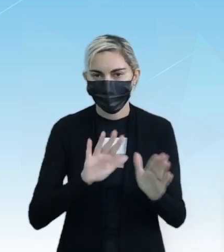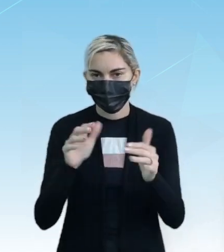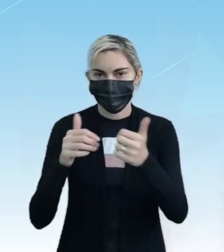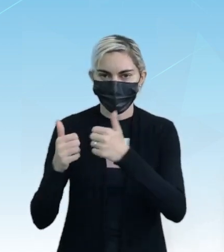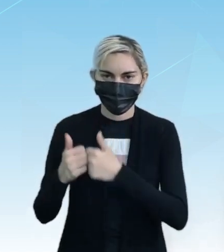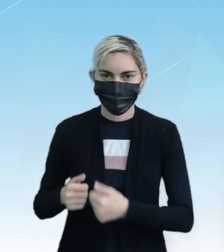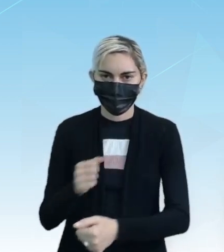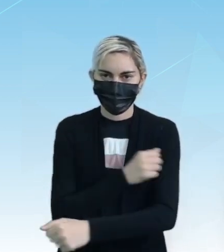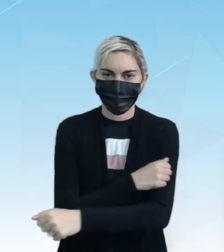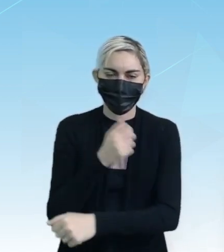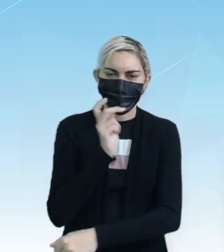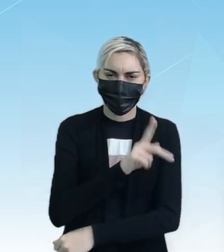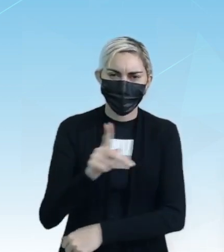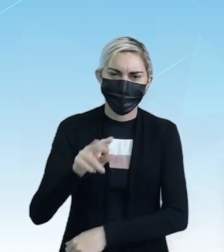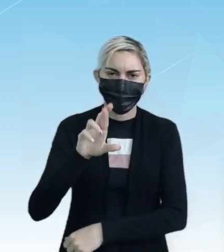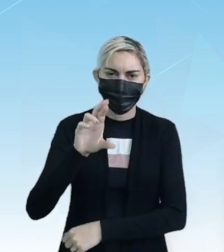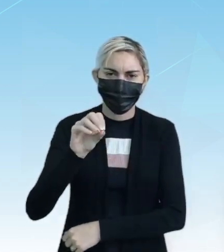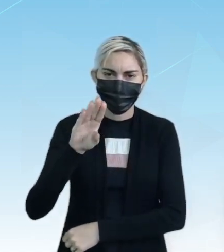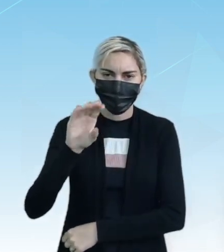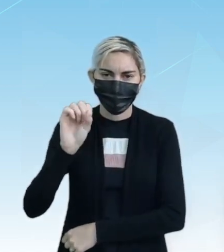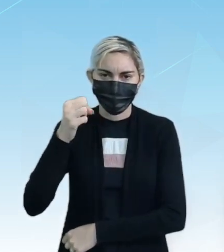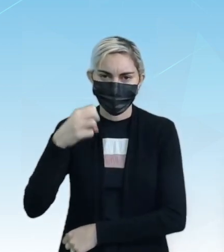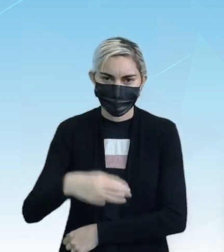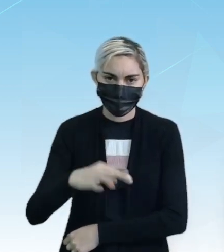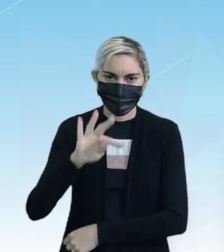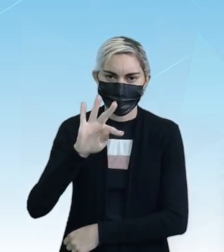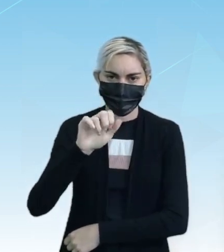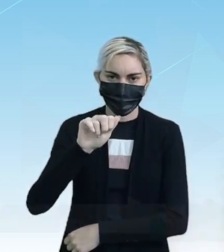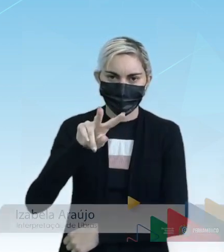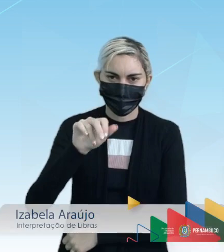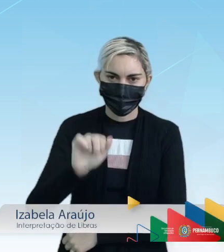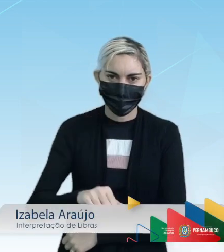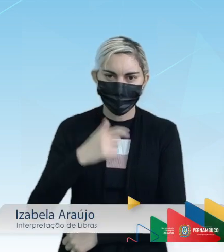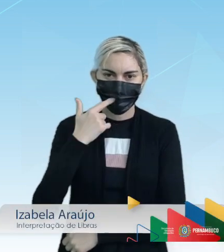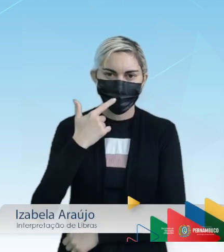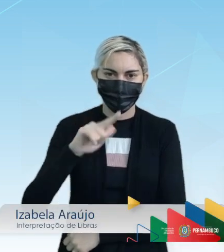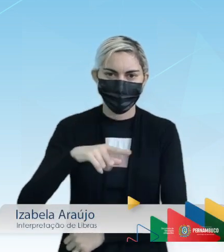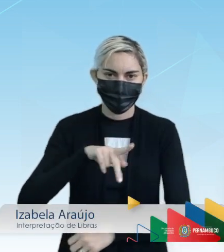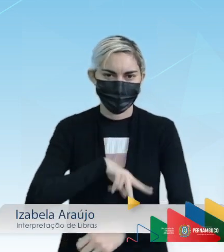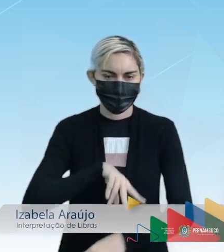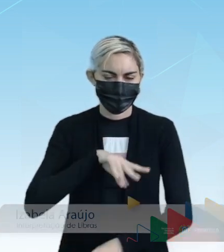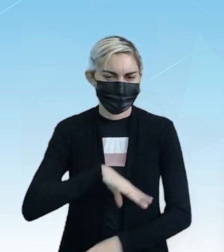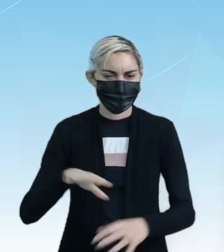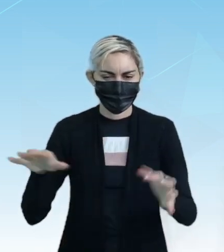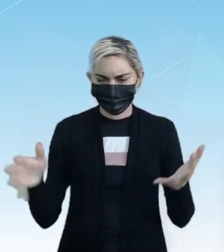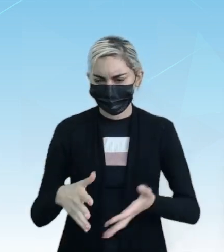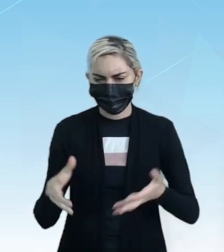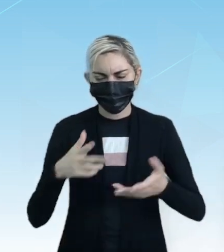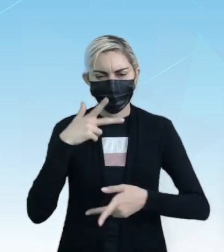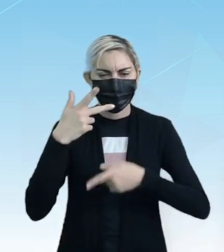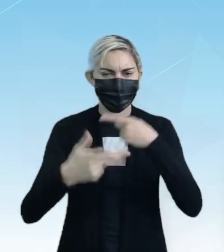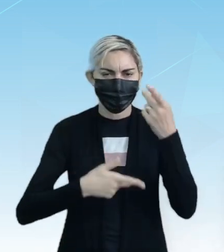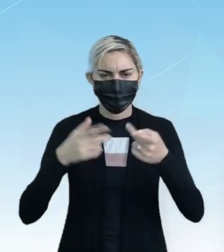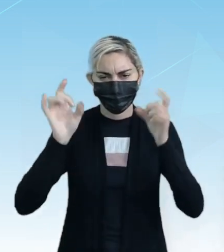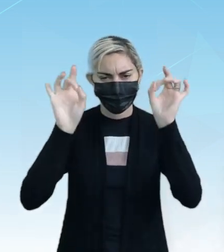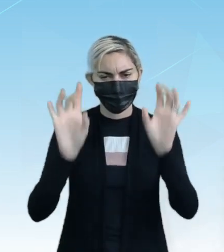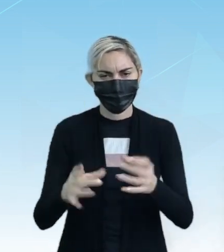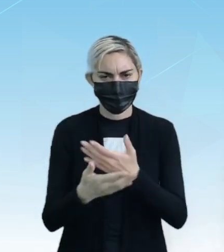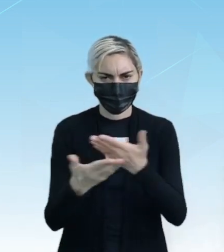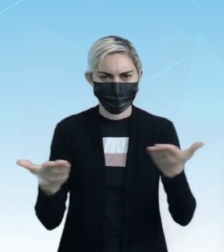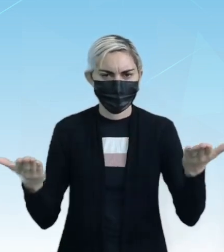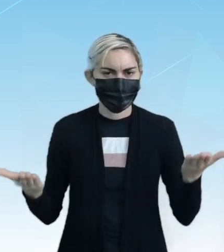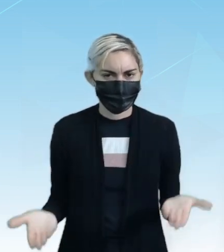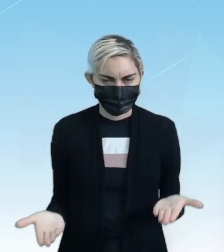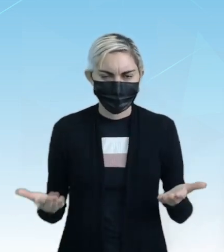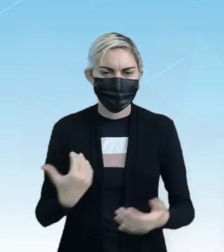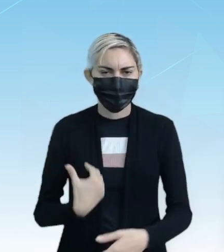Olá, estudantes! Eu sou o professor Robson Anselmo Tavares, professor de língua portuguesa, e hoje venho falar especialmente